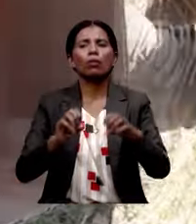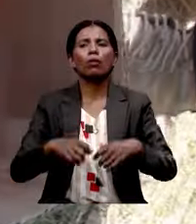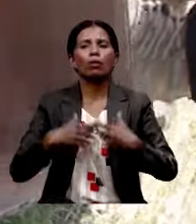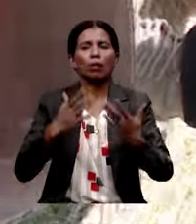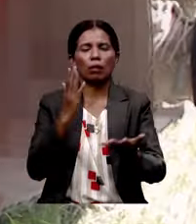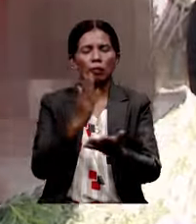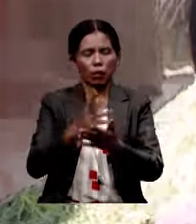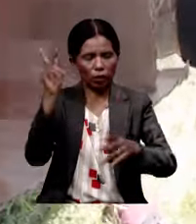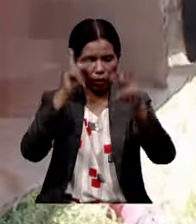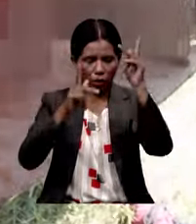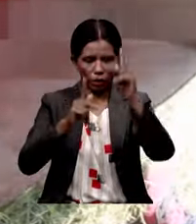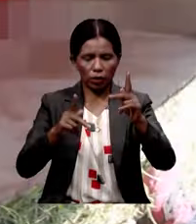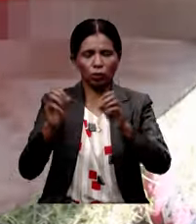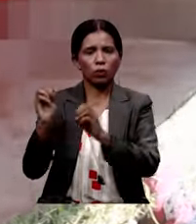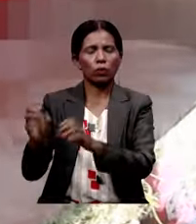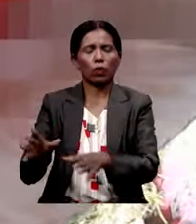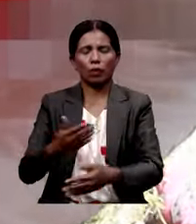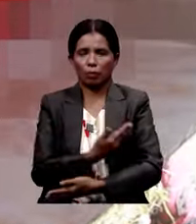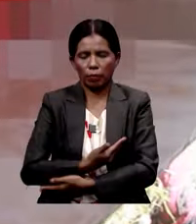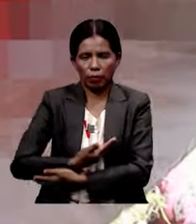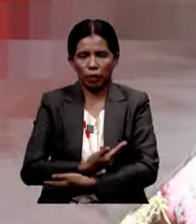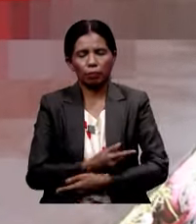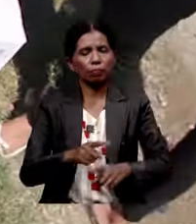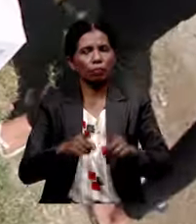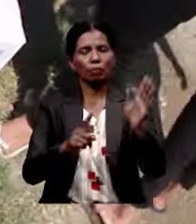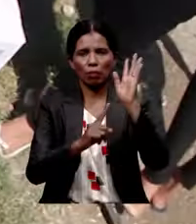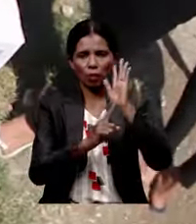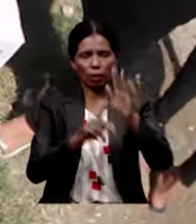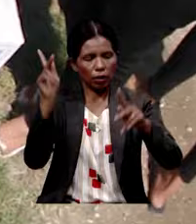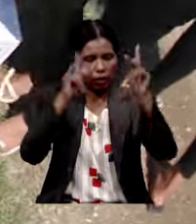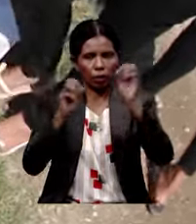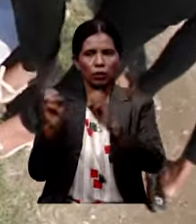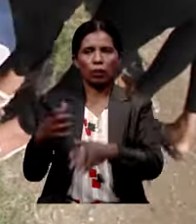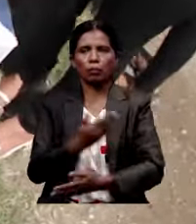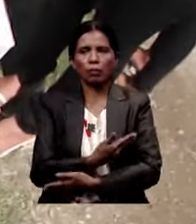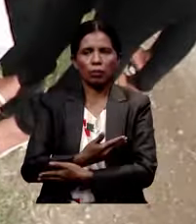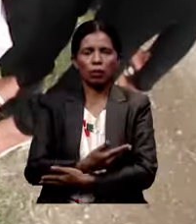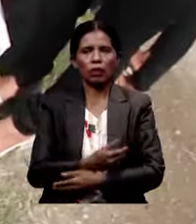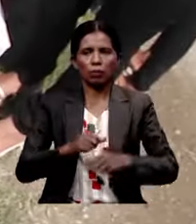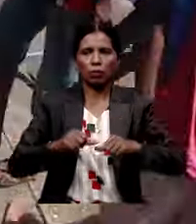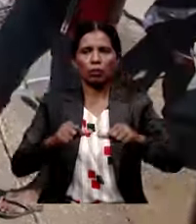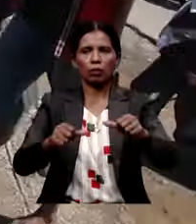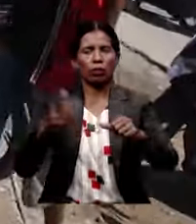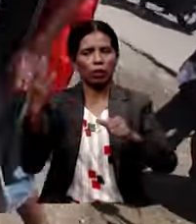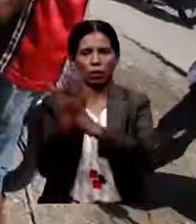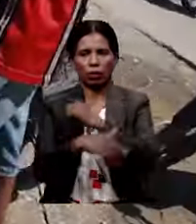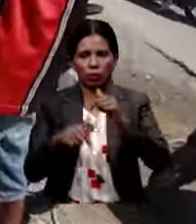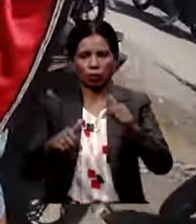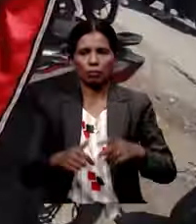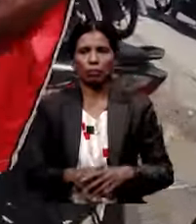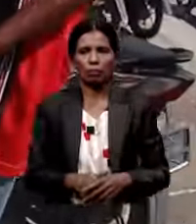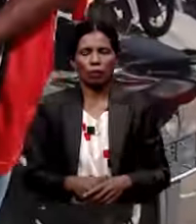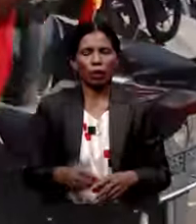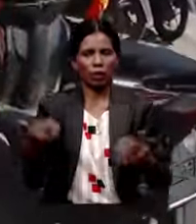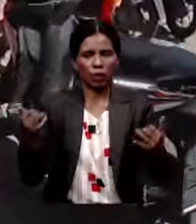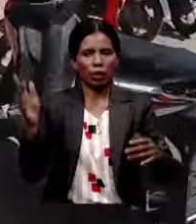prevendo caso de violência doméstica, no caso do bebê, mas na realidade é tudo, caso do bebê né, continua a acontecer e a relar. Foi lá que acontece